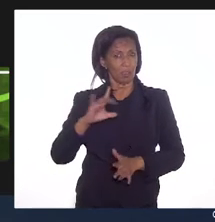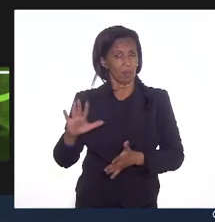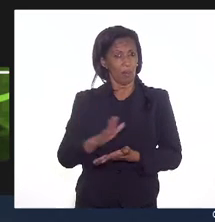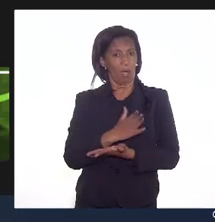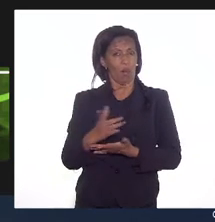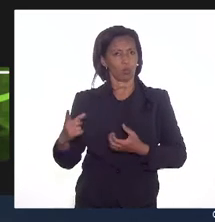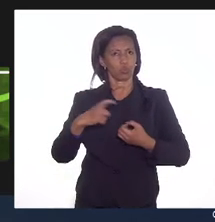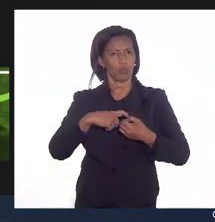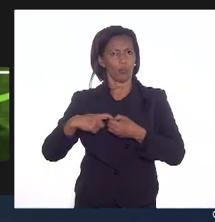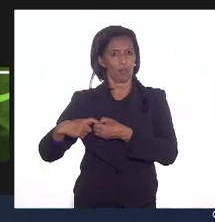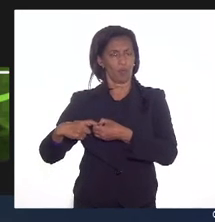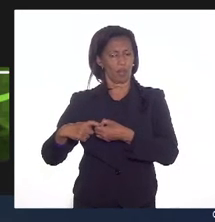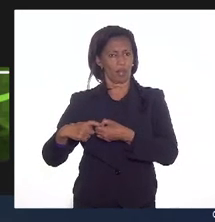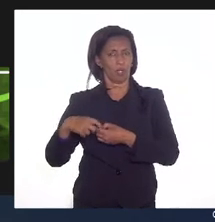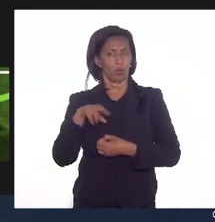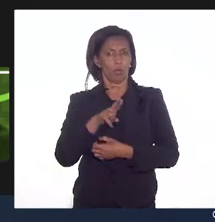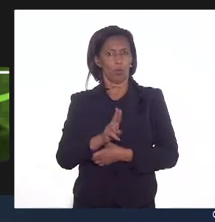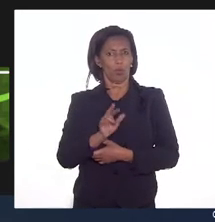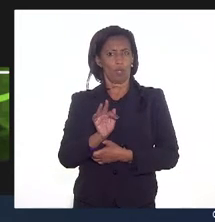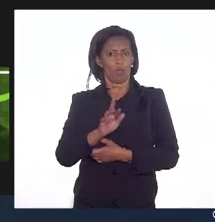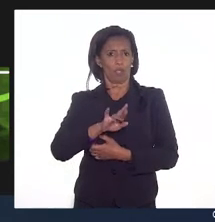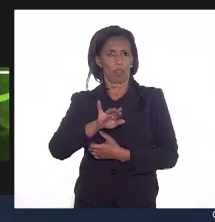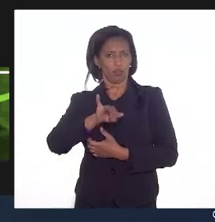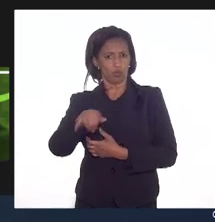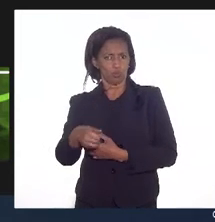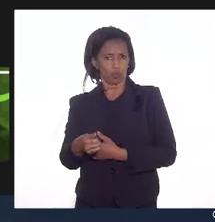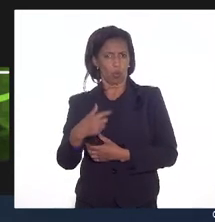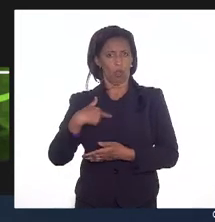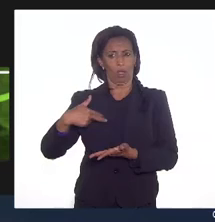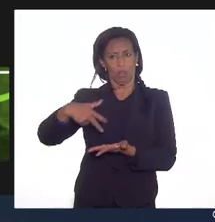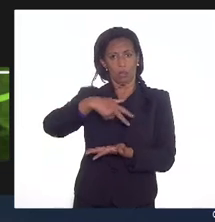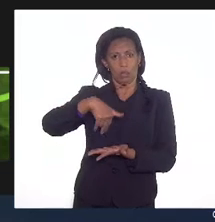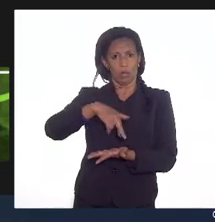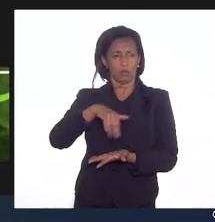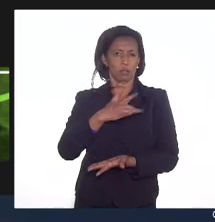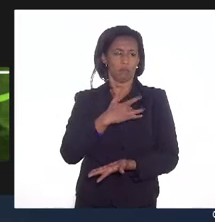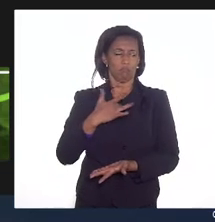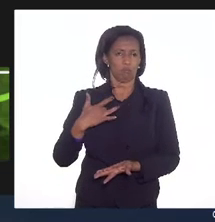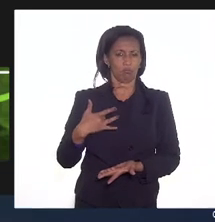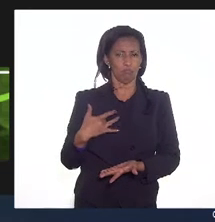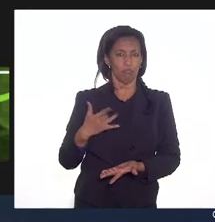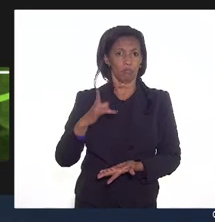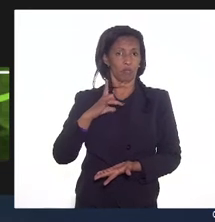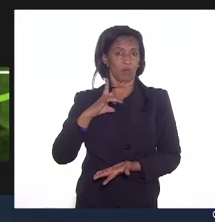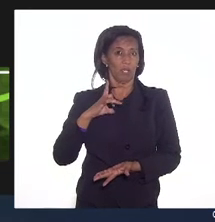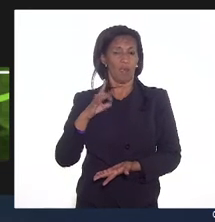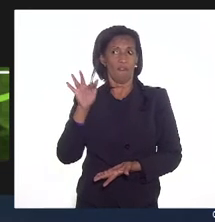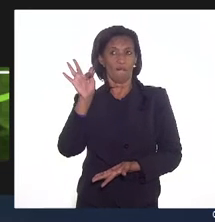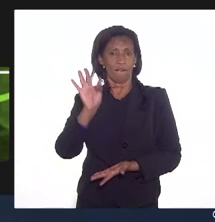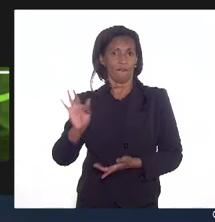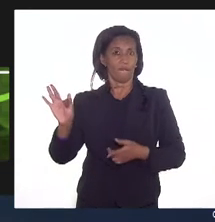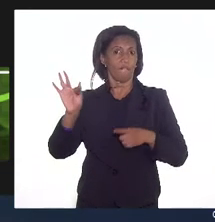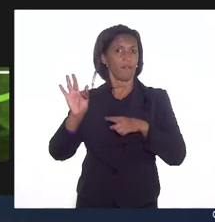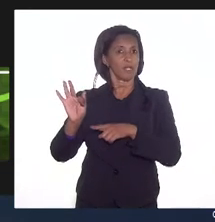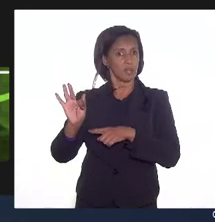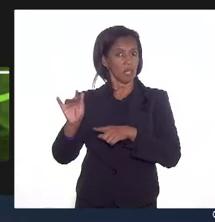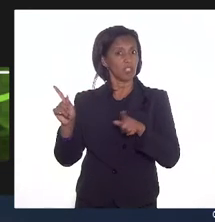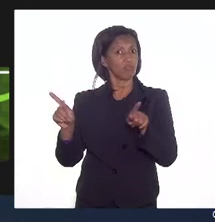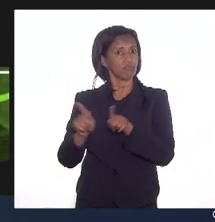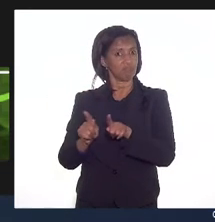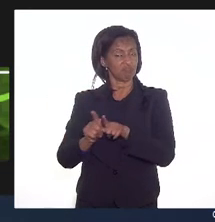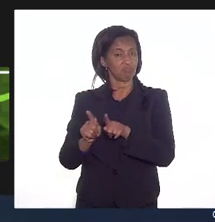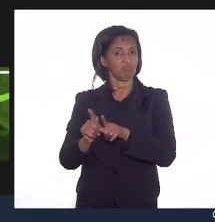convênios com a UFRJ já de dança e saúde e de francês que a gente traz